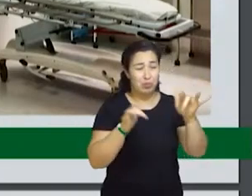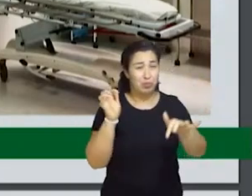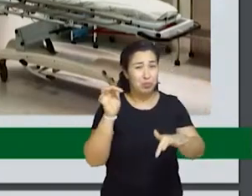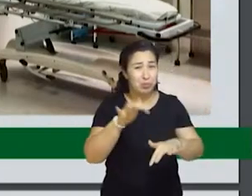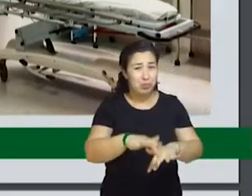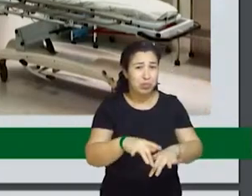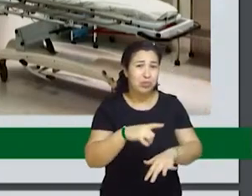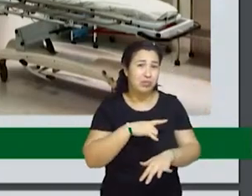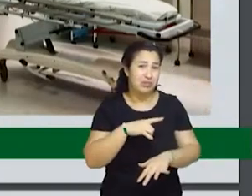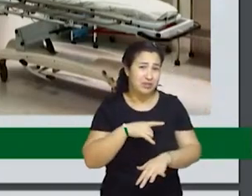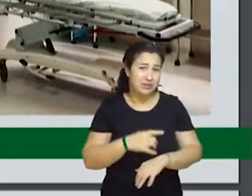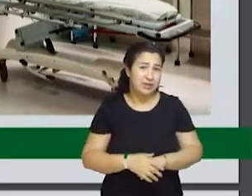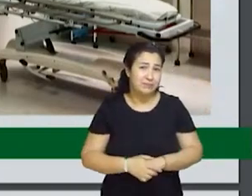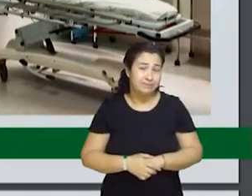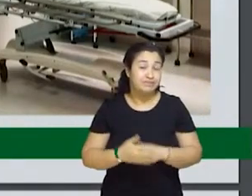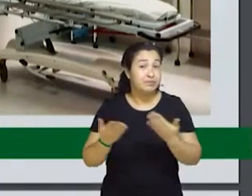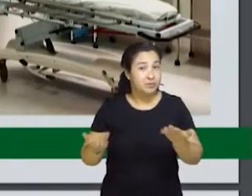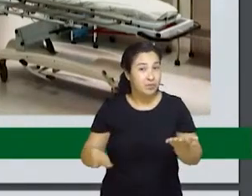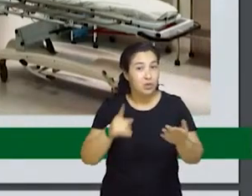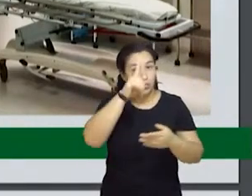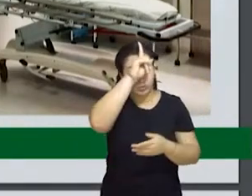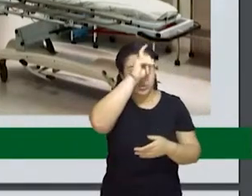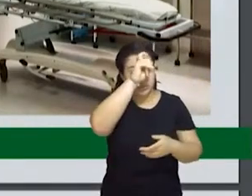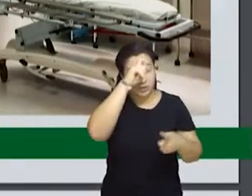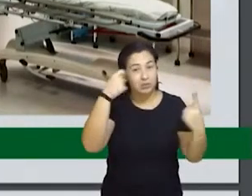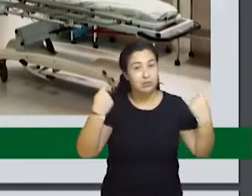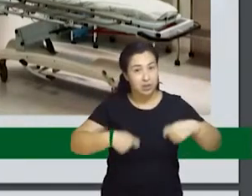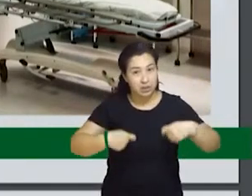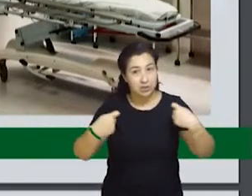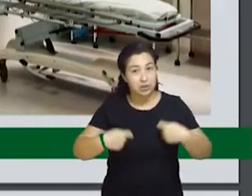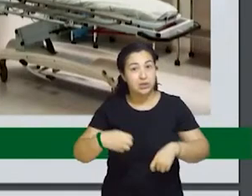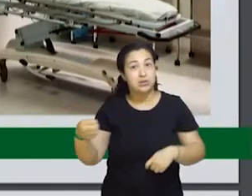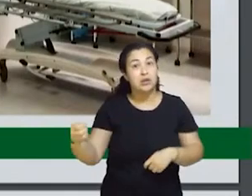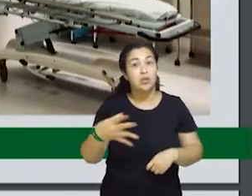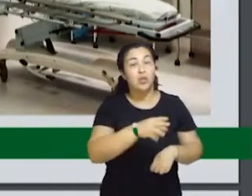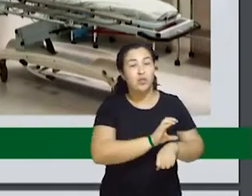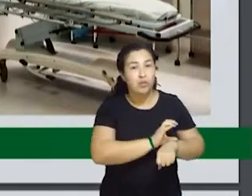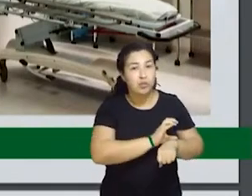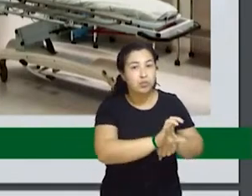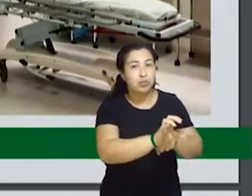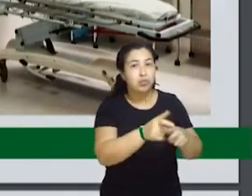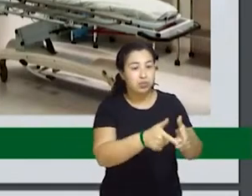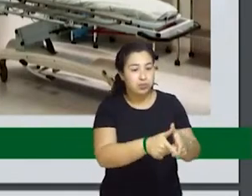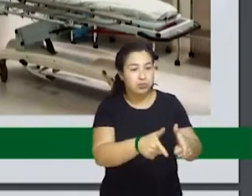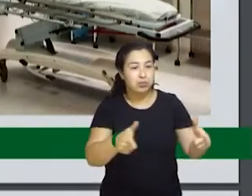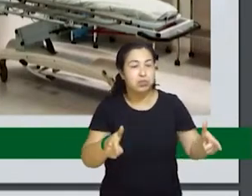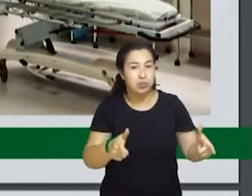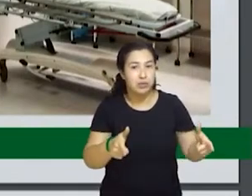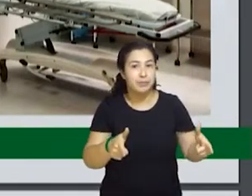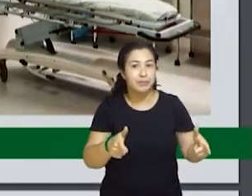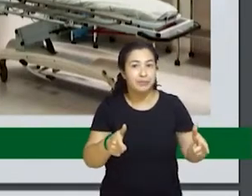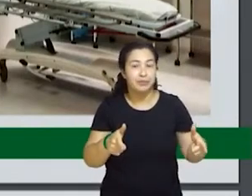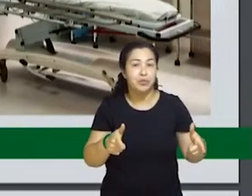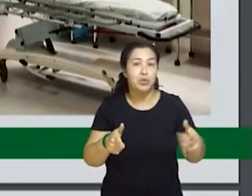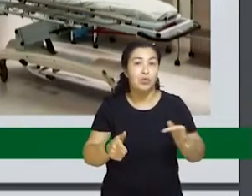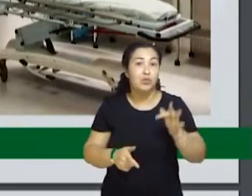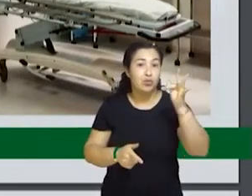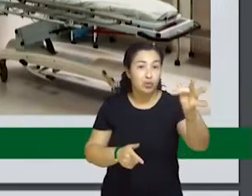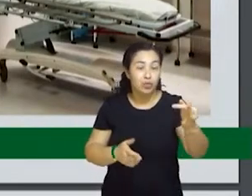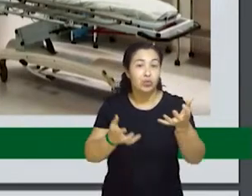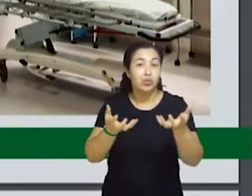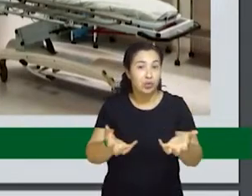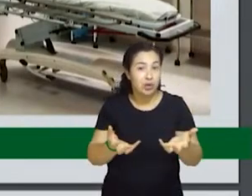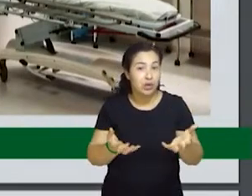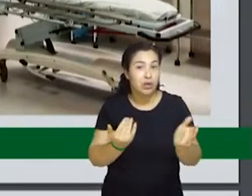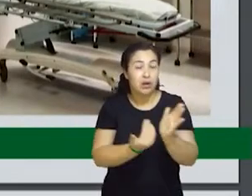muito antiga, por ser um hospital centenário, requer que a gente faça novos investimentos e, principalmente, nosso próximo ponto é a ampliação do centro